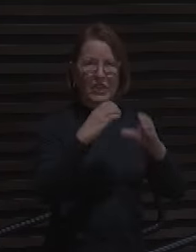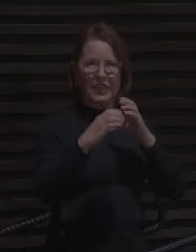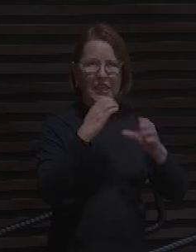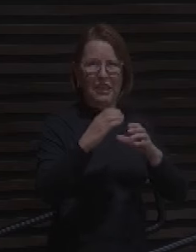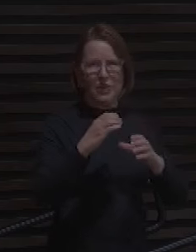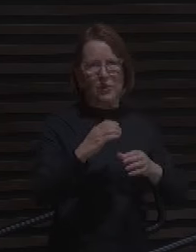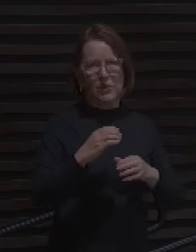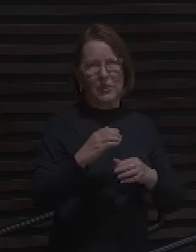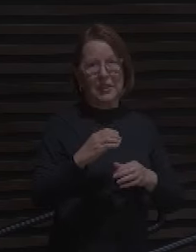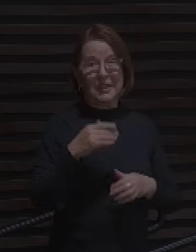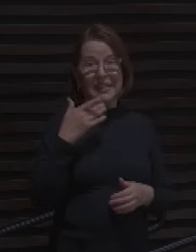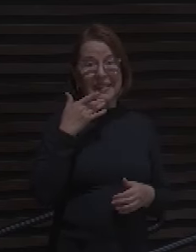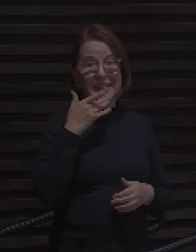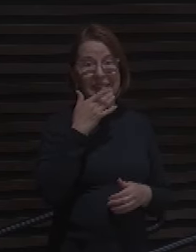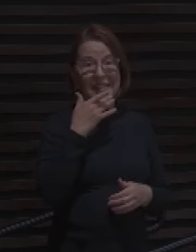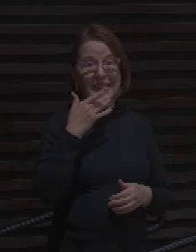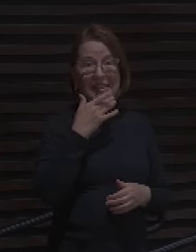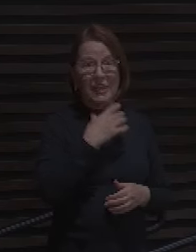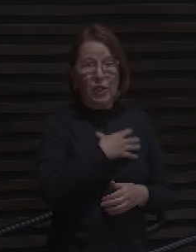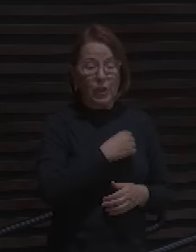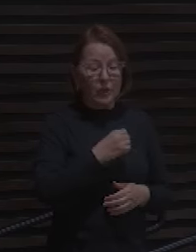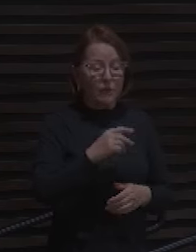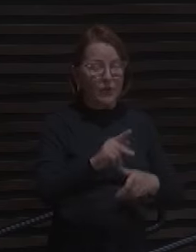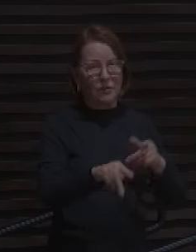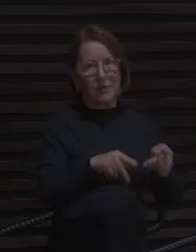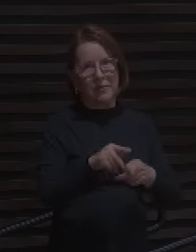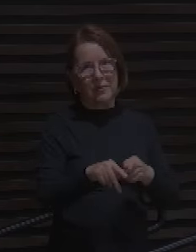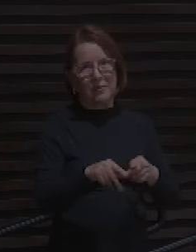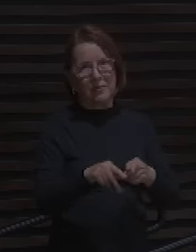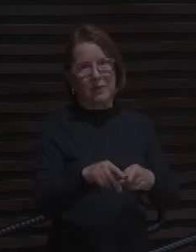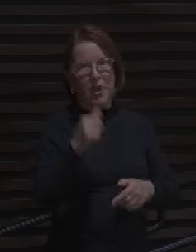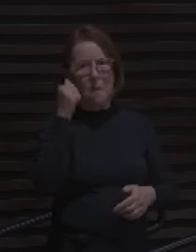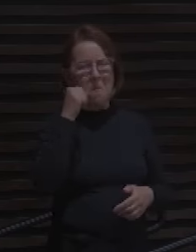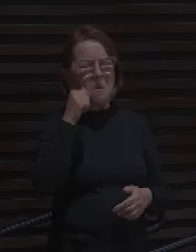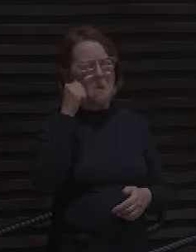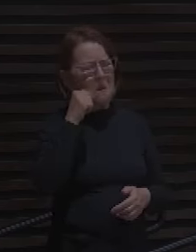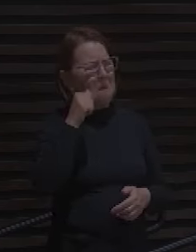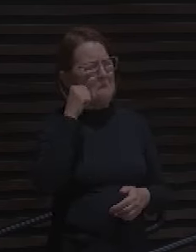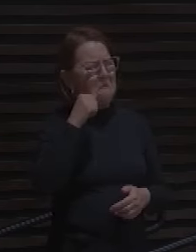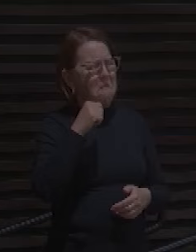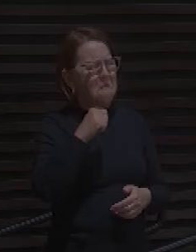e das delícias dos filhos dos homens, mulheres e mulheres.